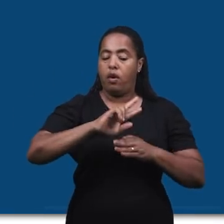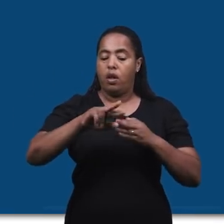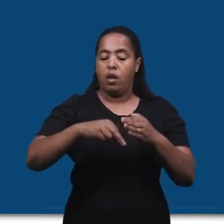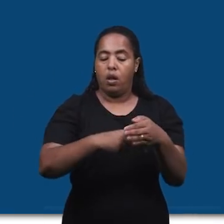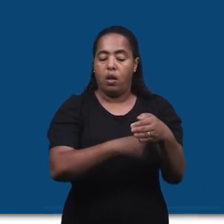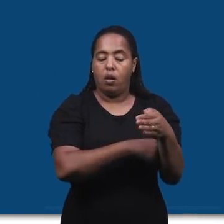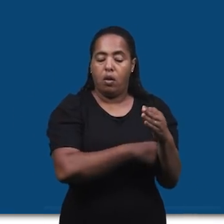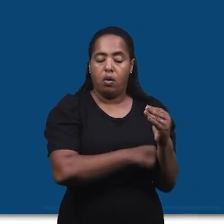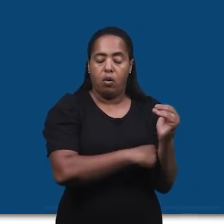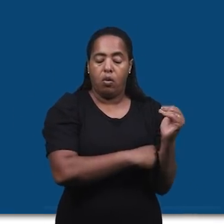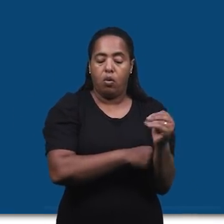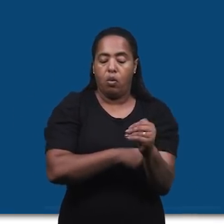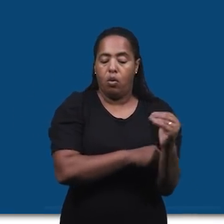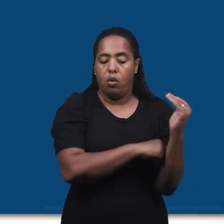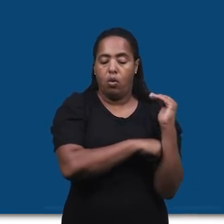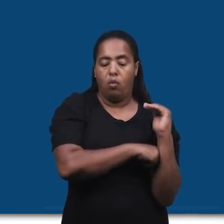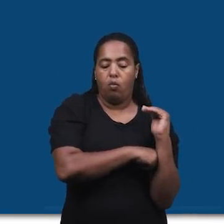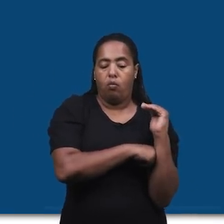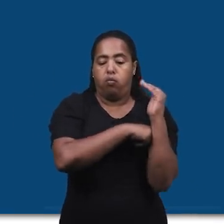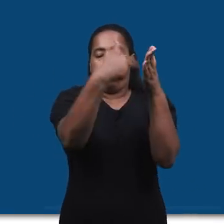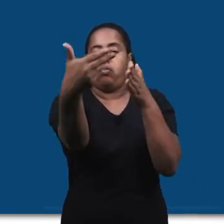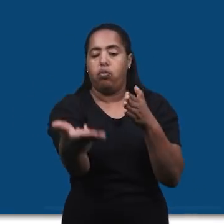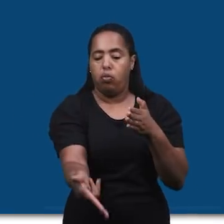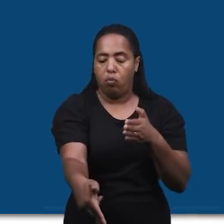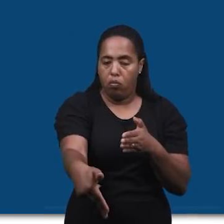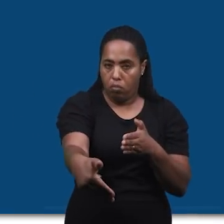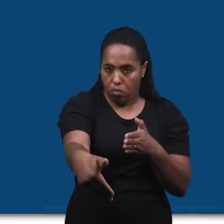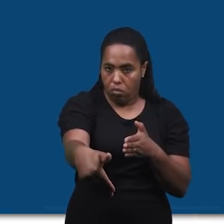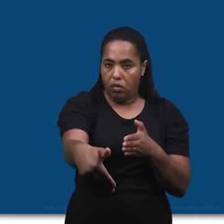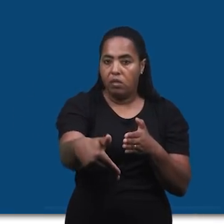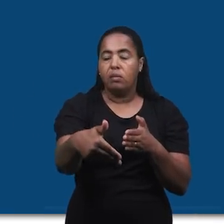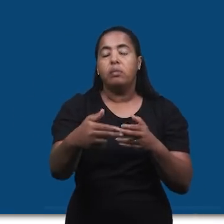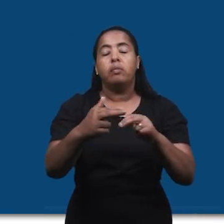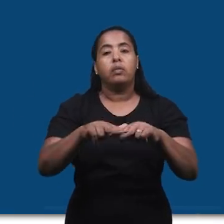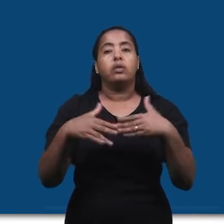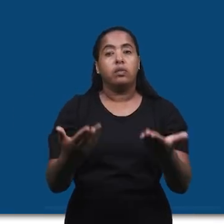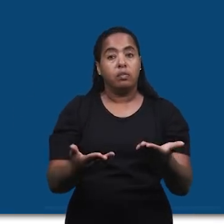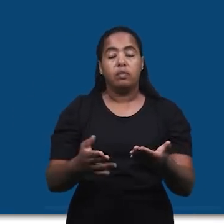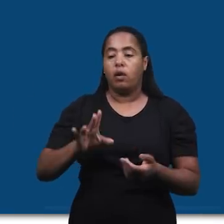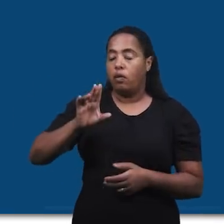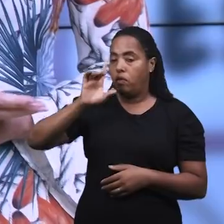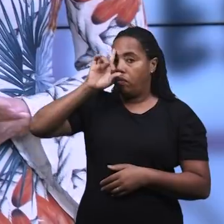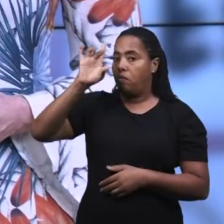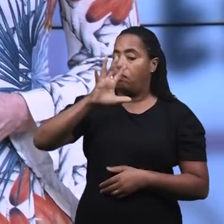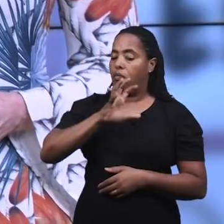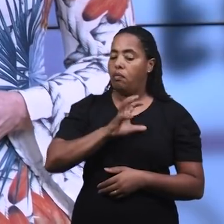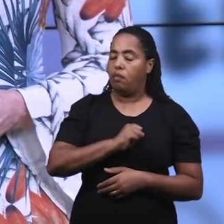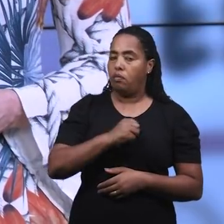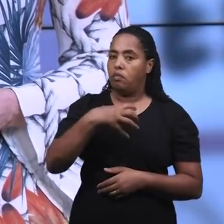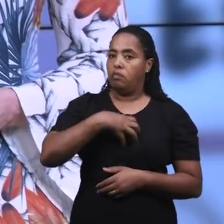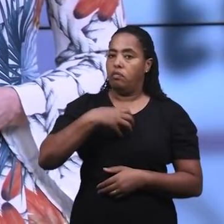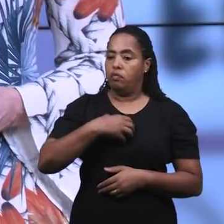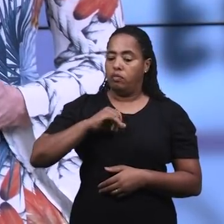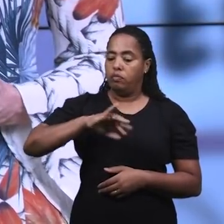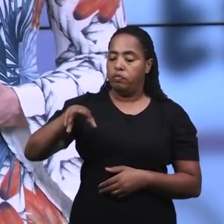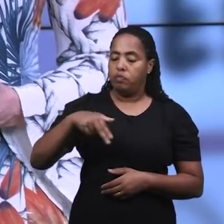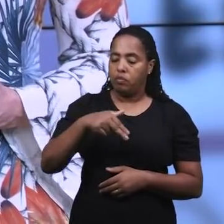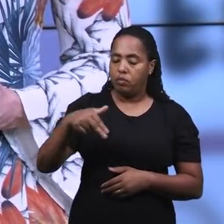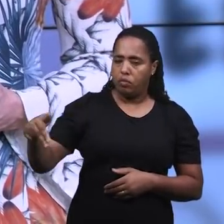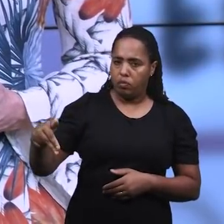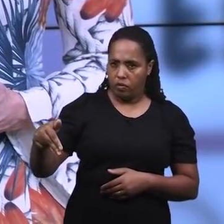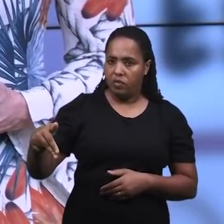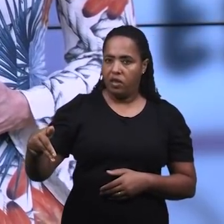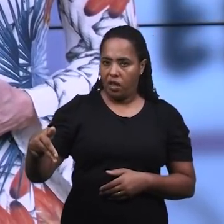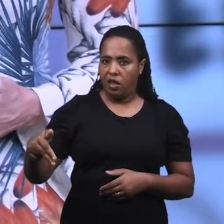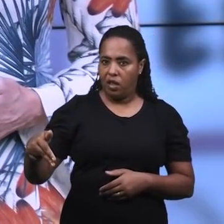ele vomitou a Jonas na terra. Exatamente porque Deus amava Jonas, não o deixou insistir no erro